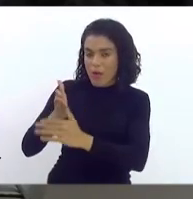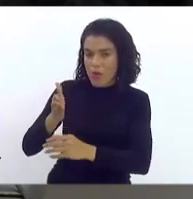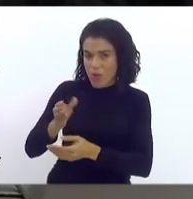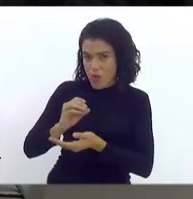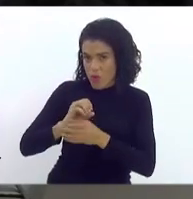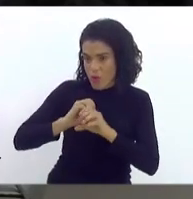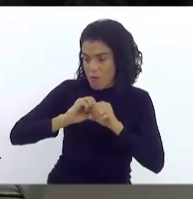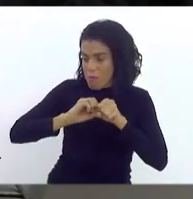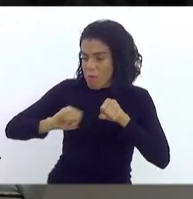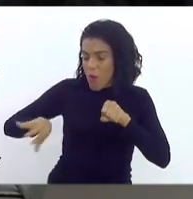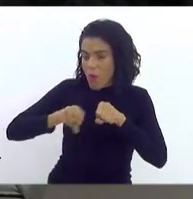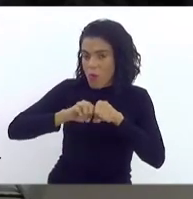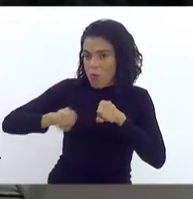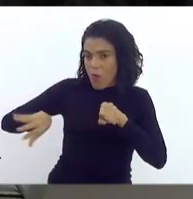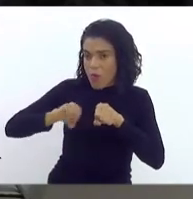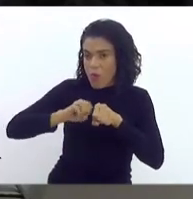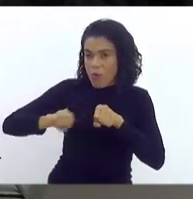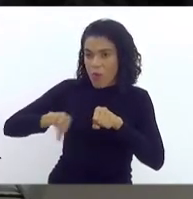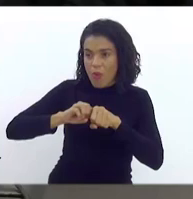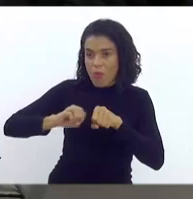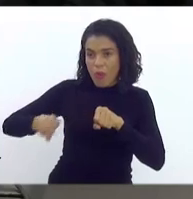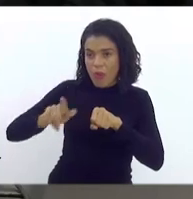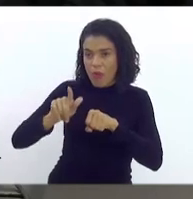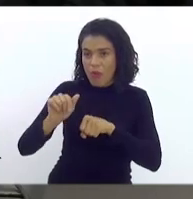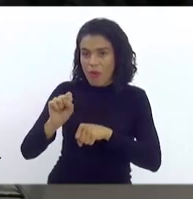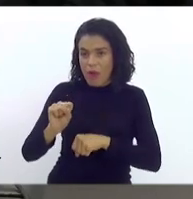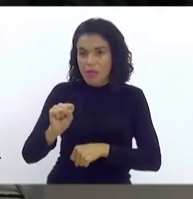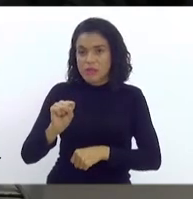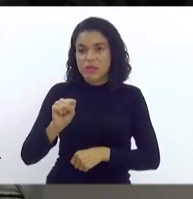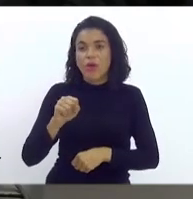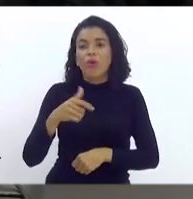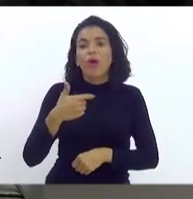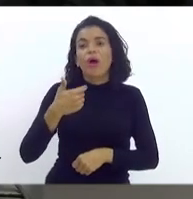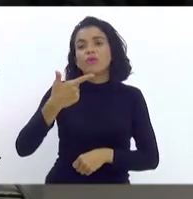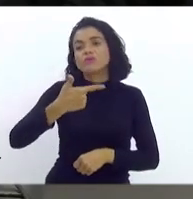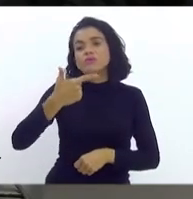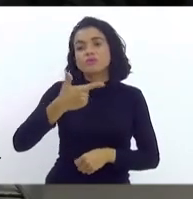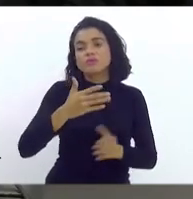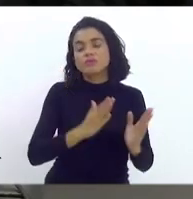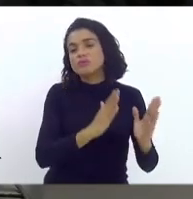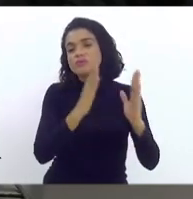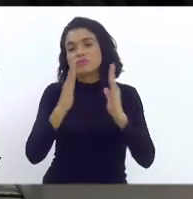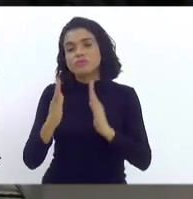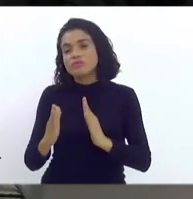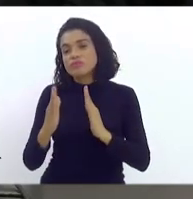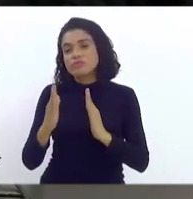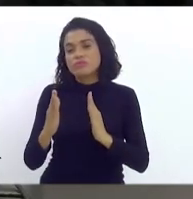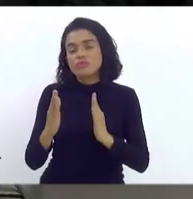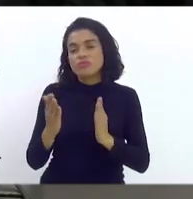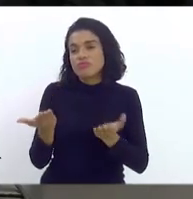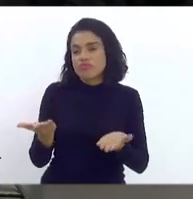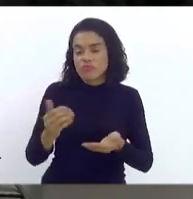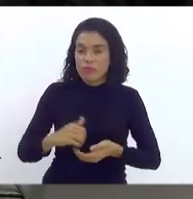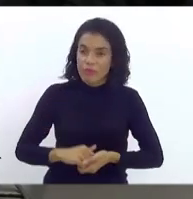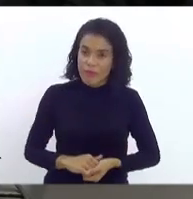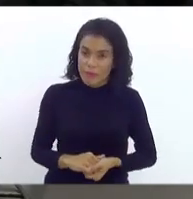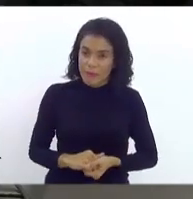E depois, qual é o ITER, qual é o próximo passo, quais autoridades estão envolvidas nesse